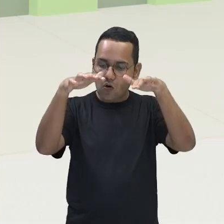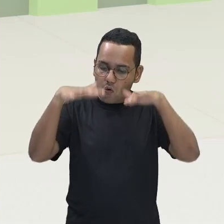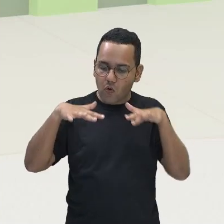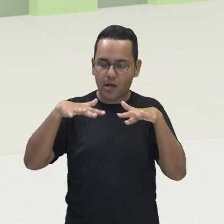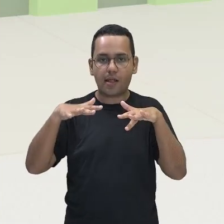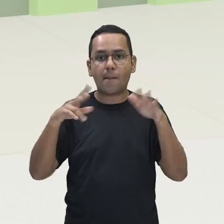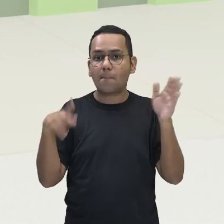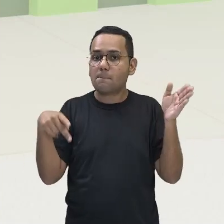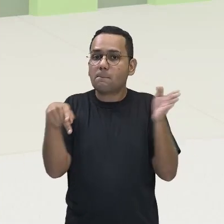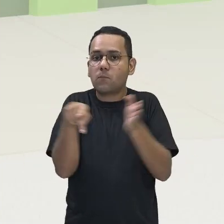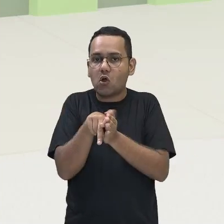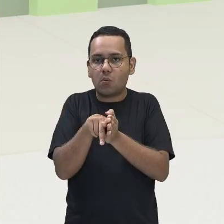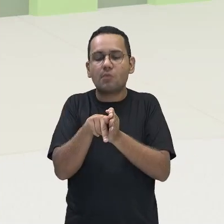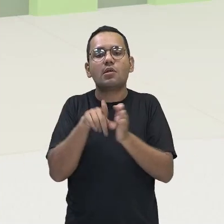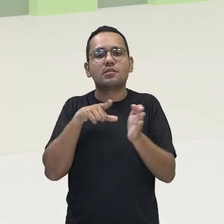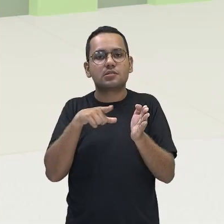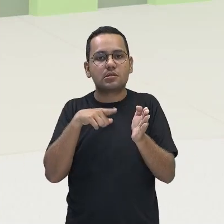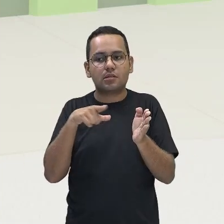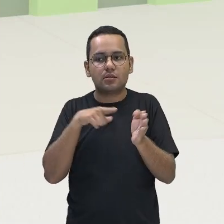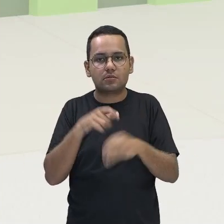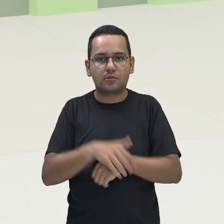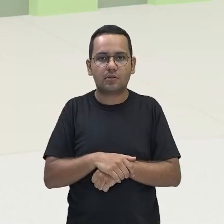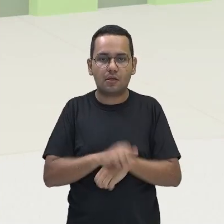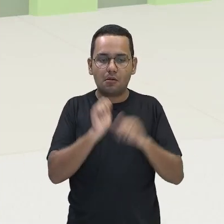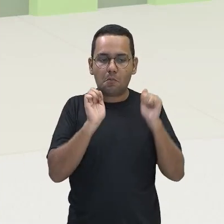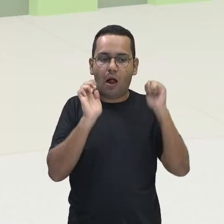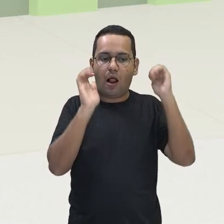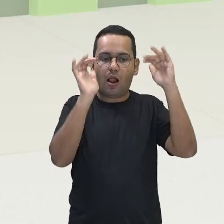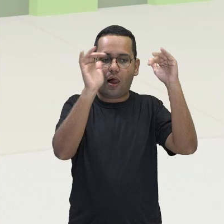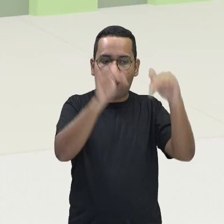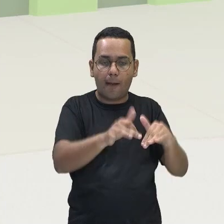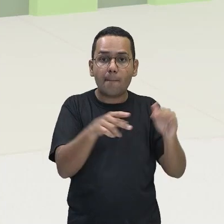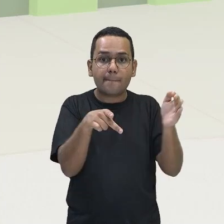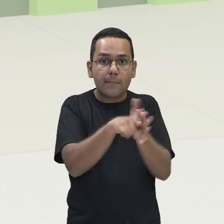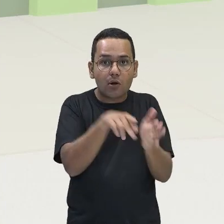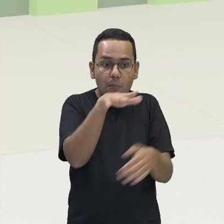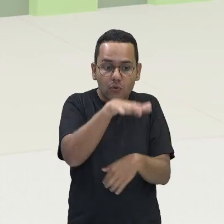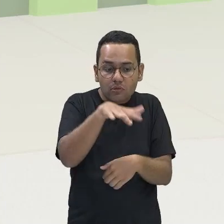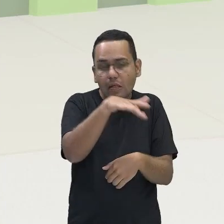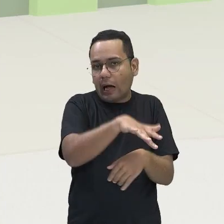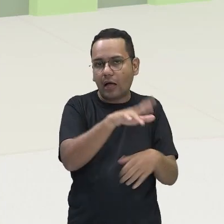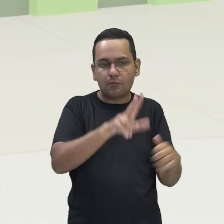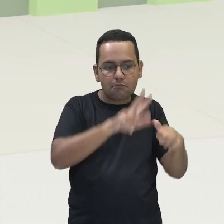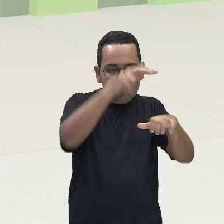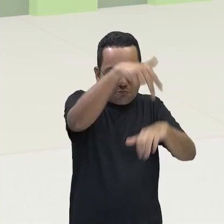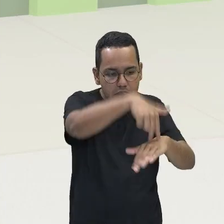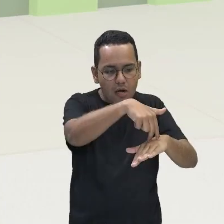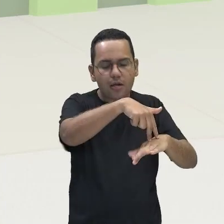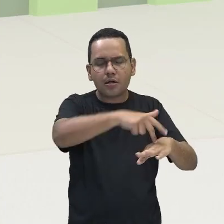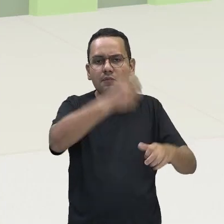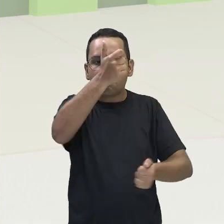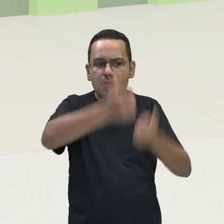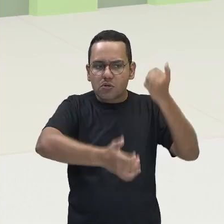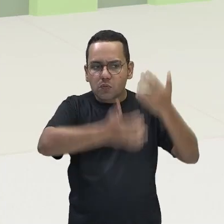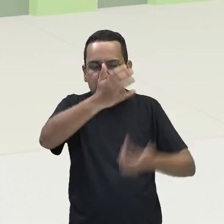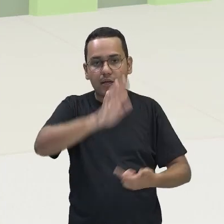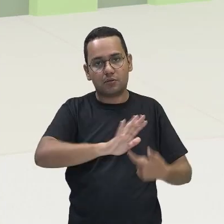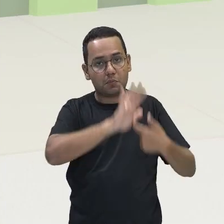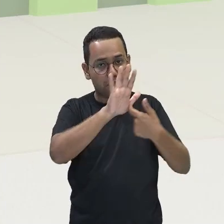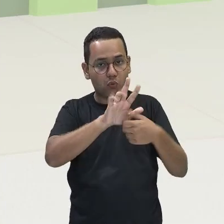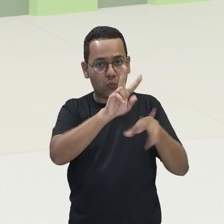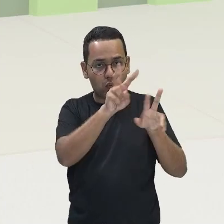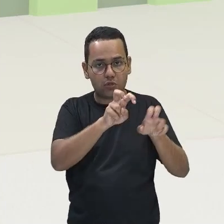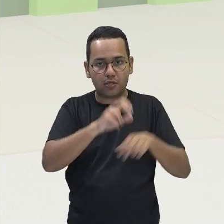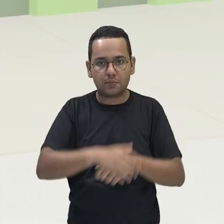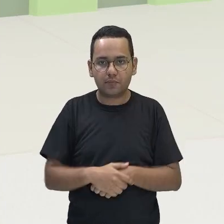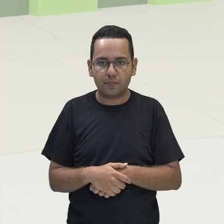aqueles pesquisadores daquela área, onde eles apresentam os seus resultados. Uns estão